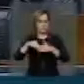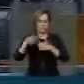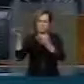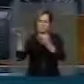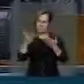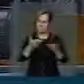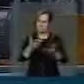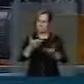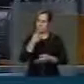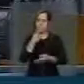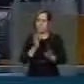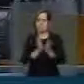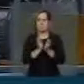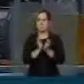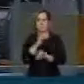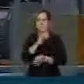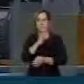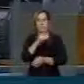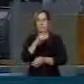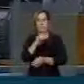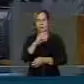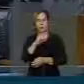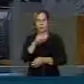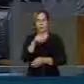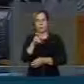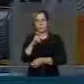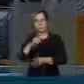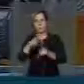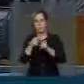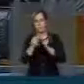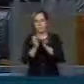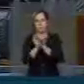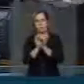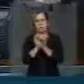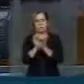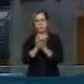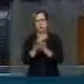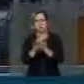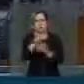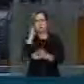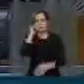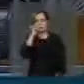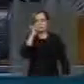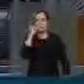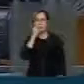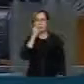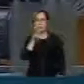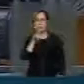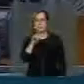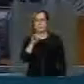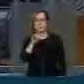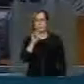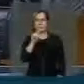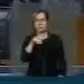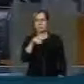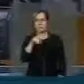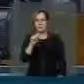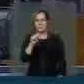pelo bloco PR e outros partidos com essa palavra adaptada ali Lilian